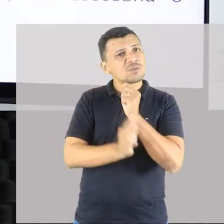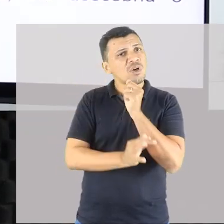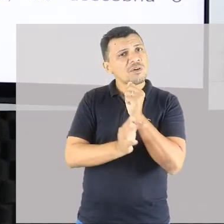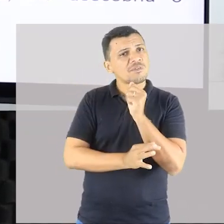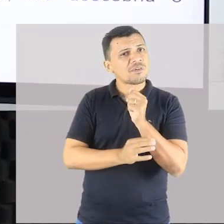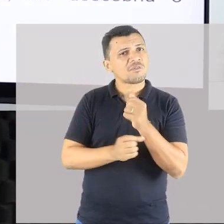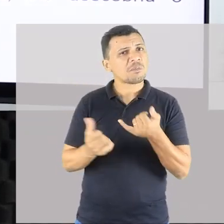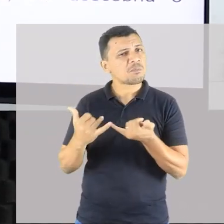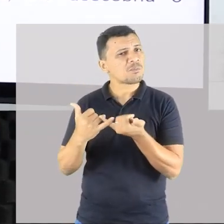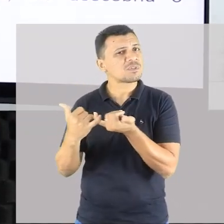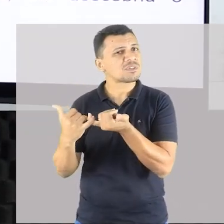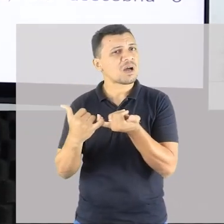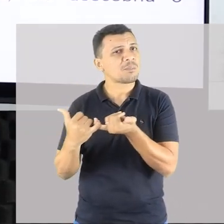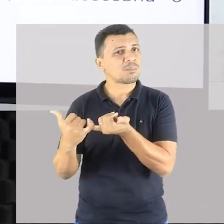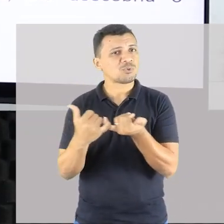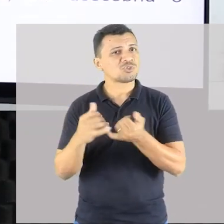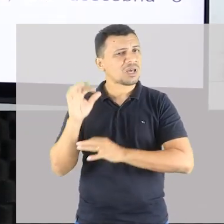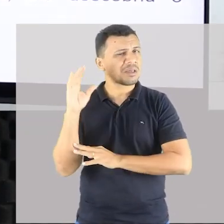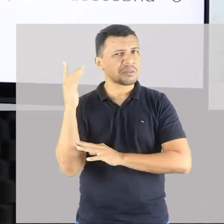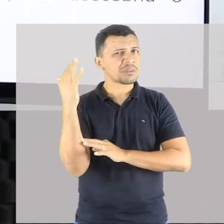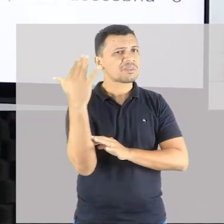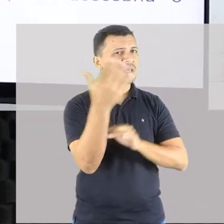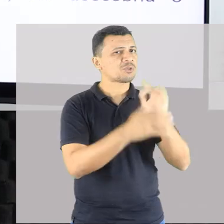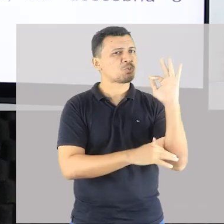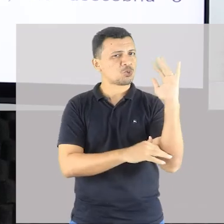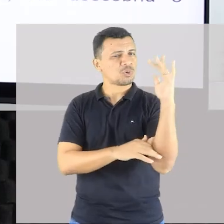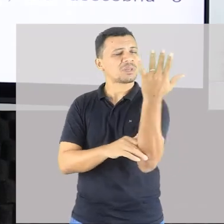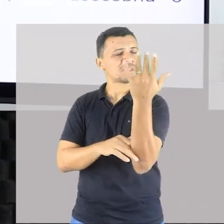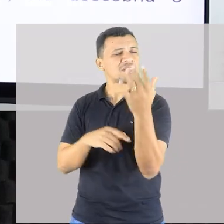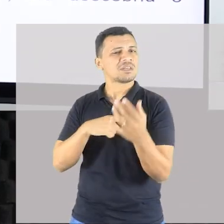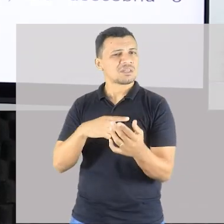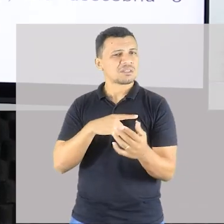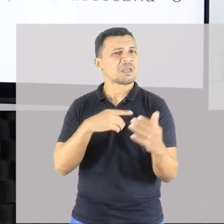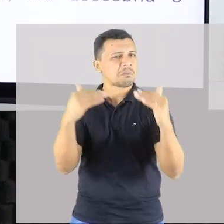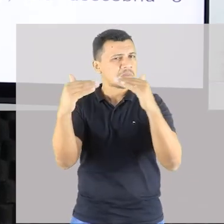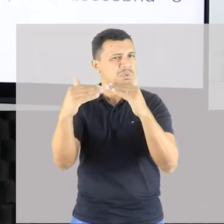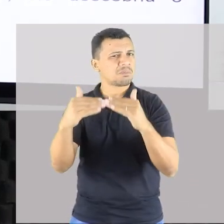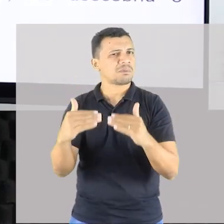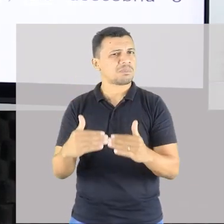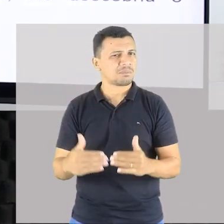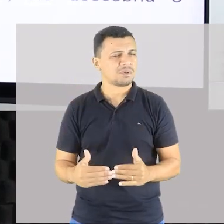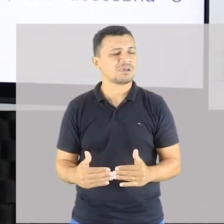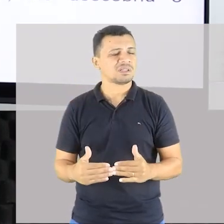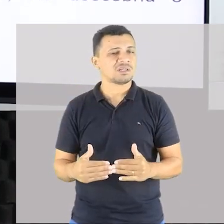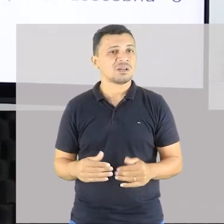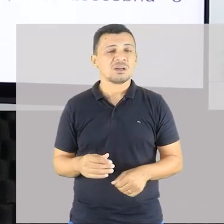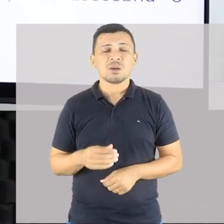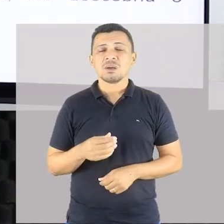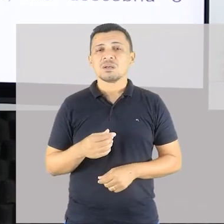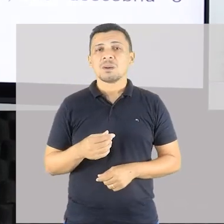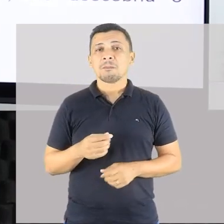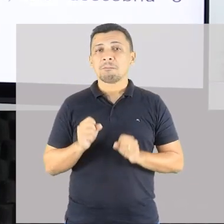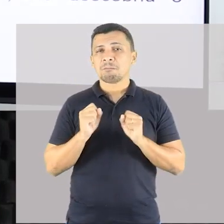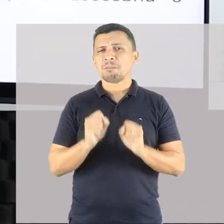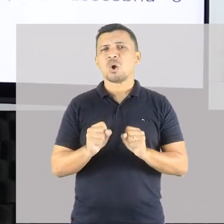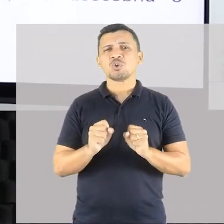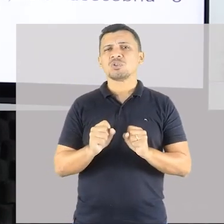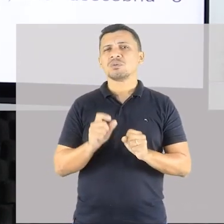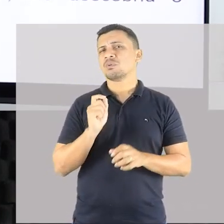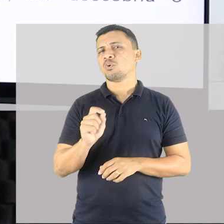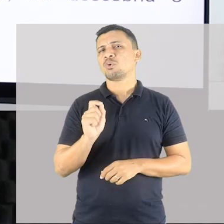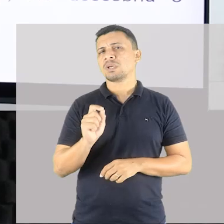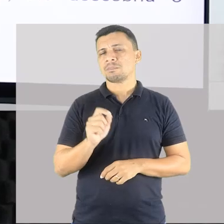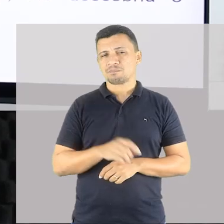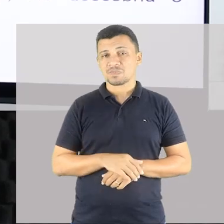apostar numa simetria da natureza. Se corrente elétrica gera campo magnético, poderia, em